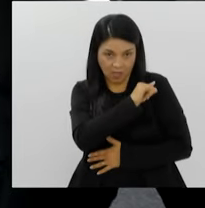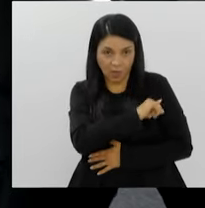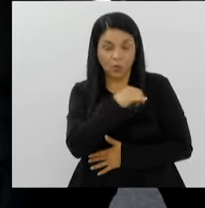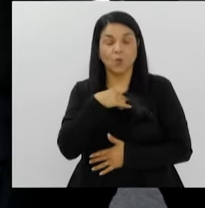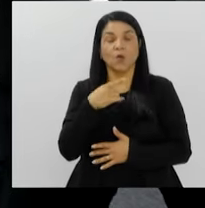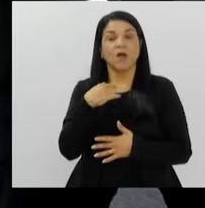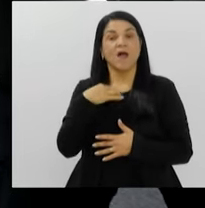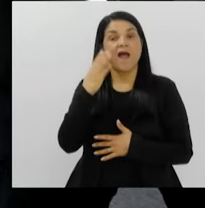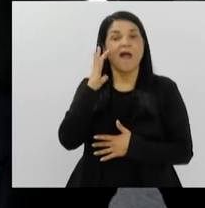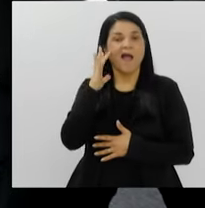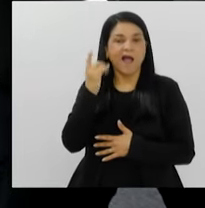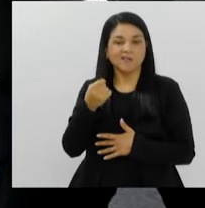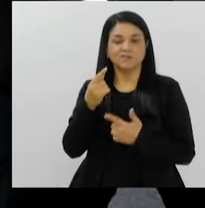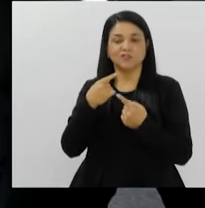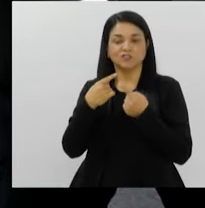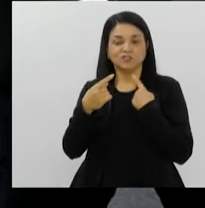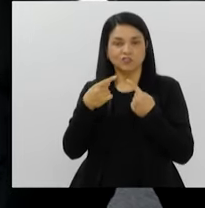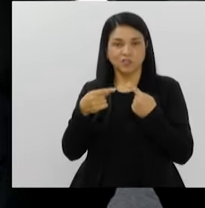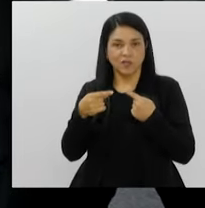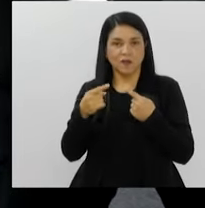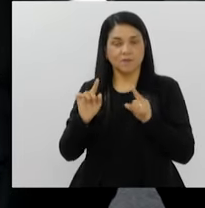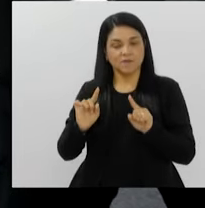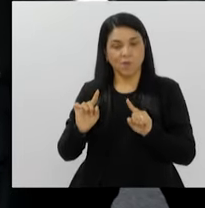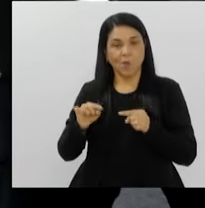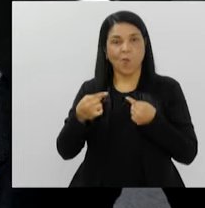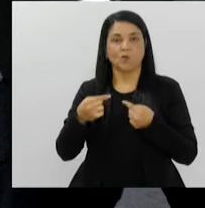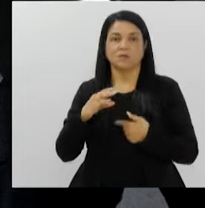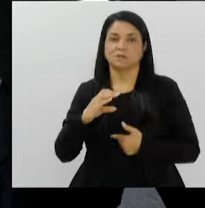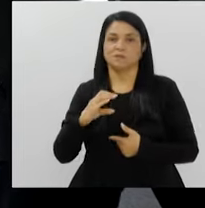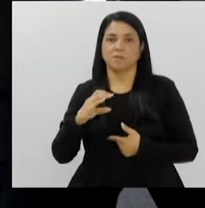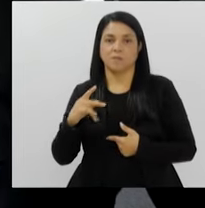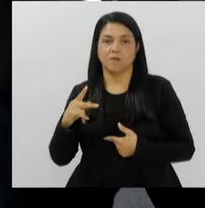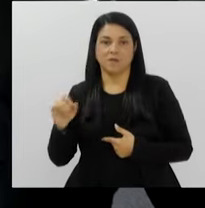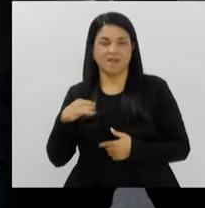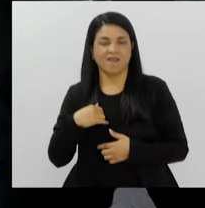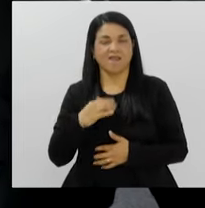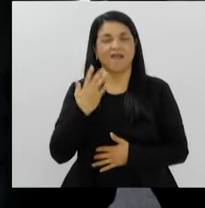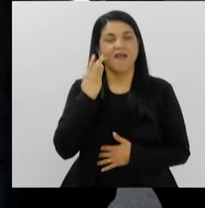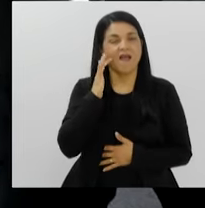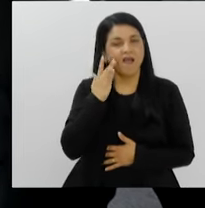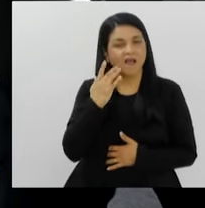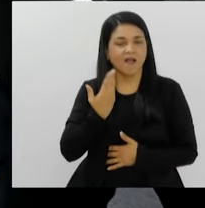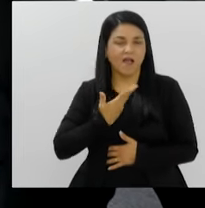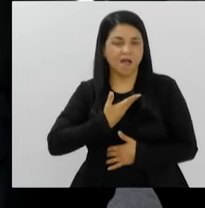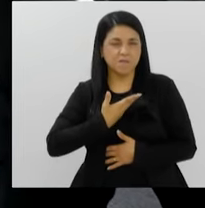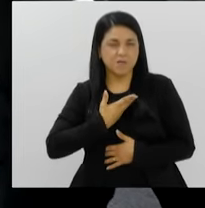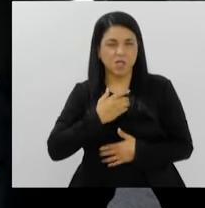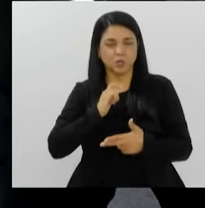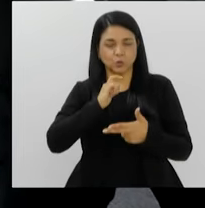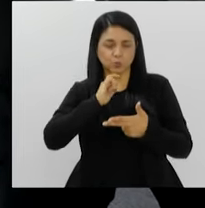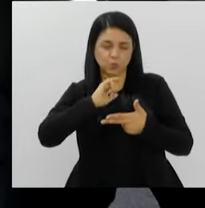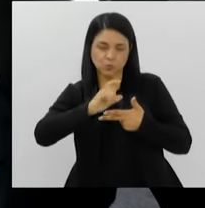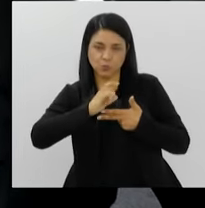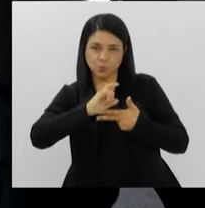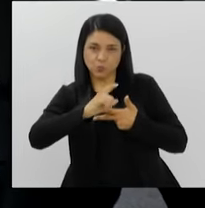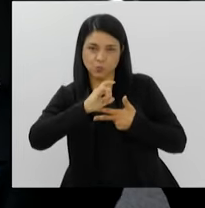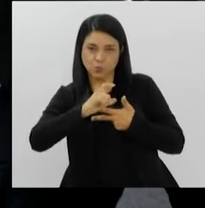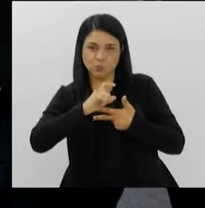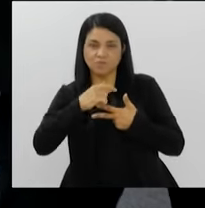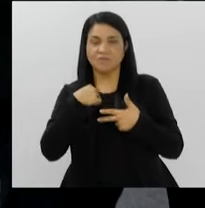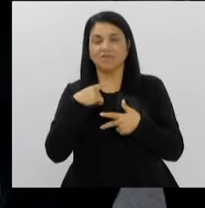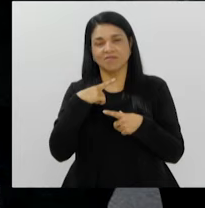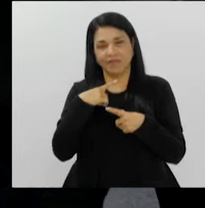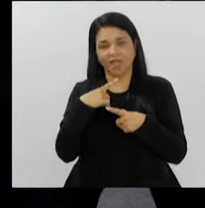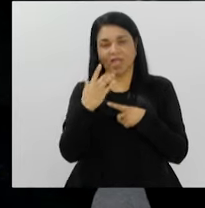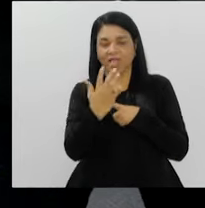casa para fazer lobby contra a CPI, não vão conseguir. Acham que os amiguinhos do Poder Executivo tem alguma